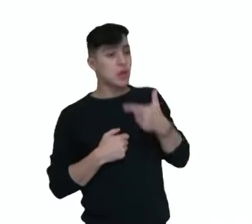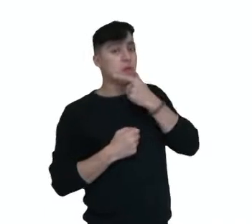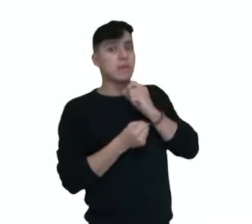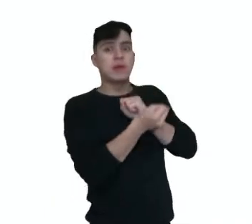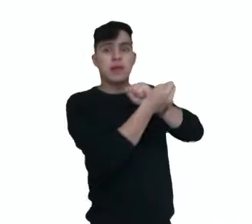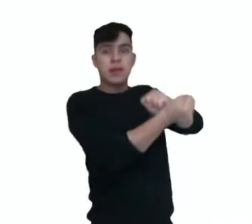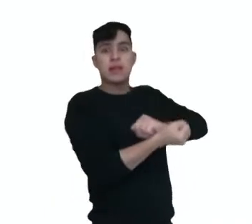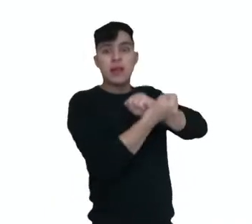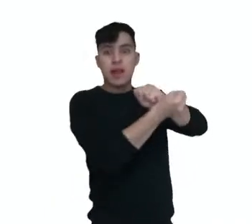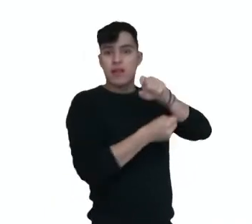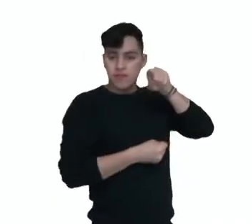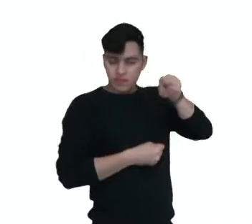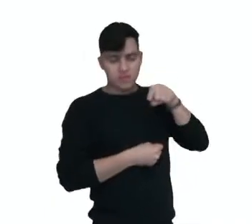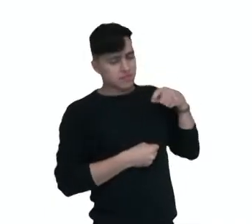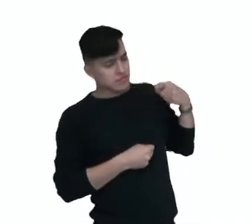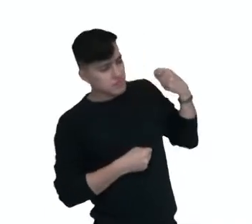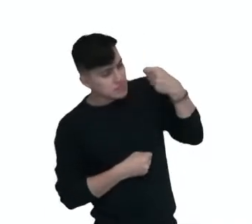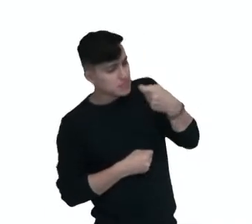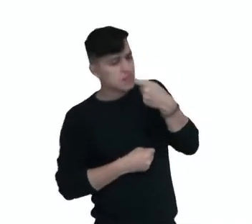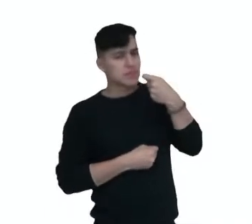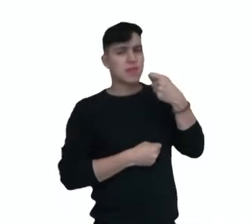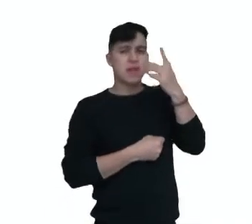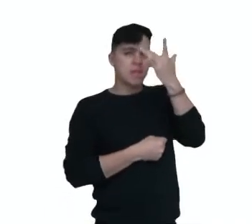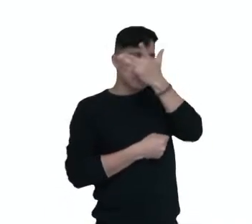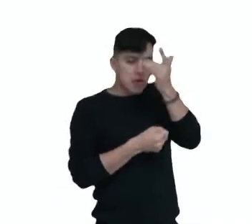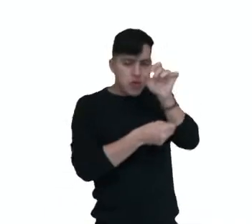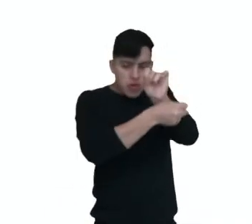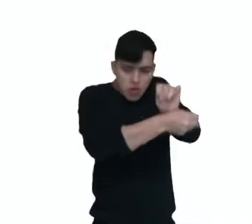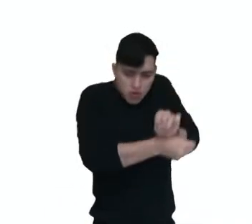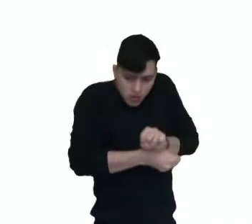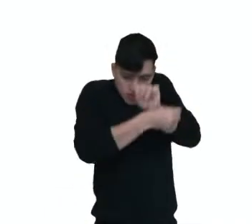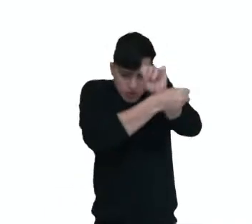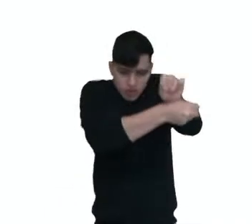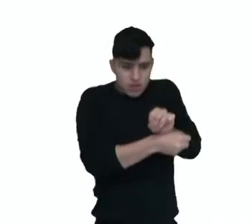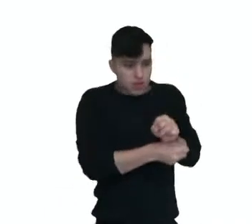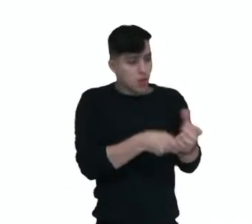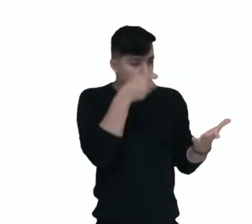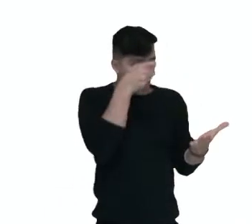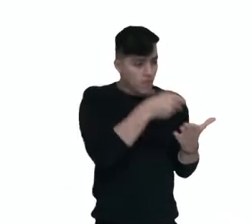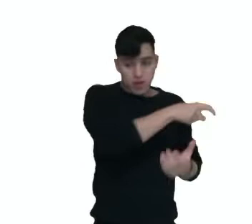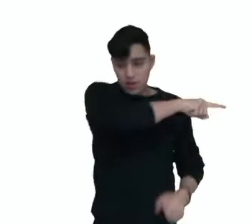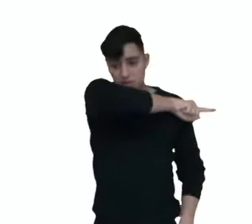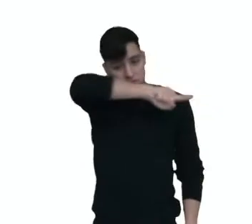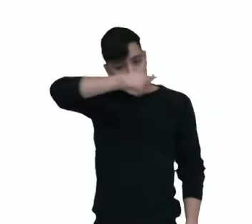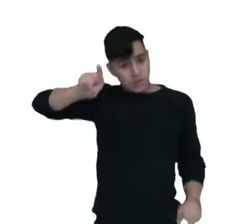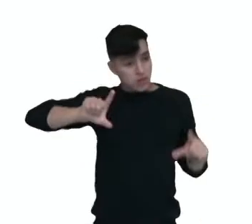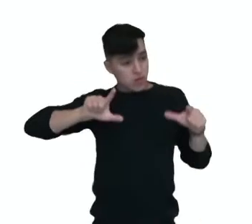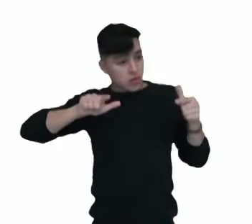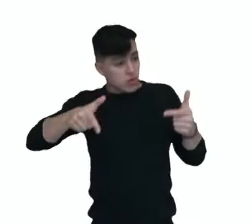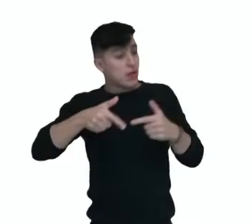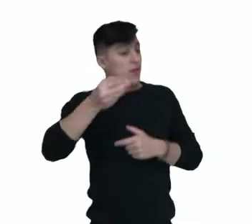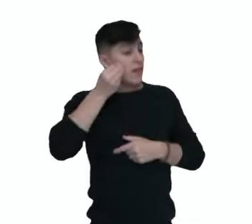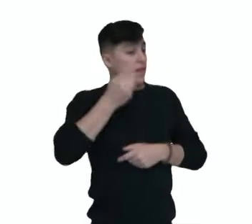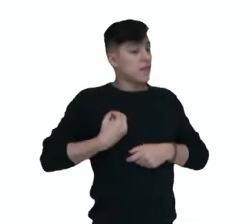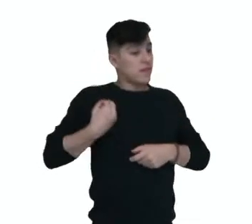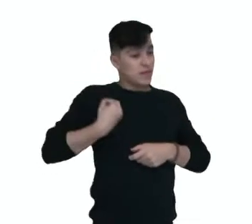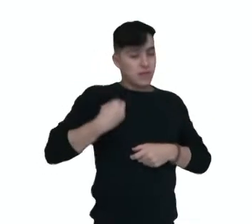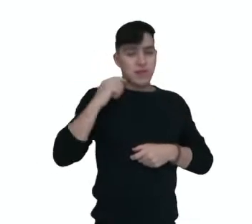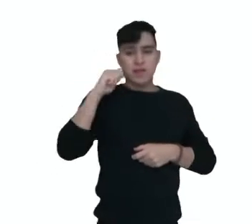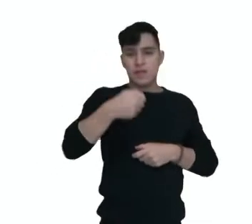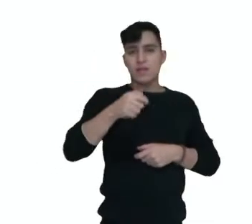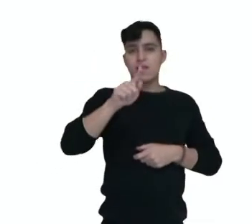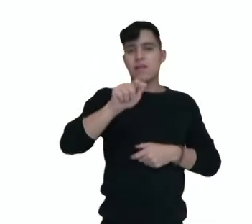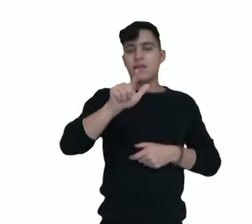Antiga. O termo utilizado para definir os escravos que eram forçados a lutar por suas vidas no Império Romano era